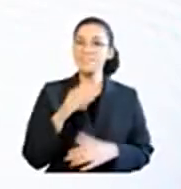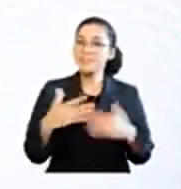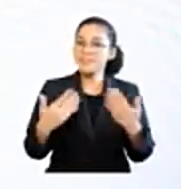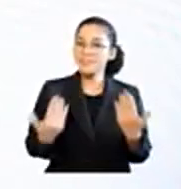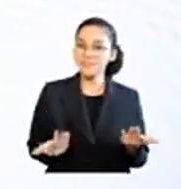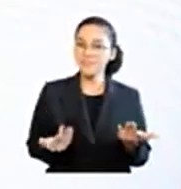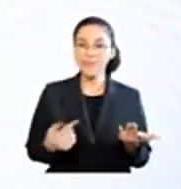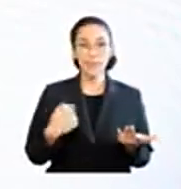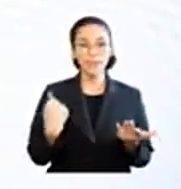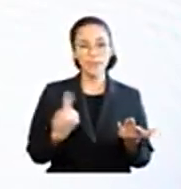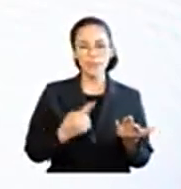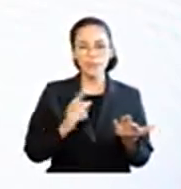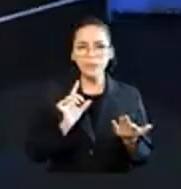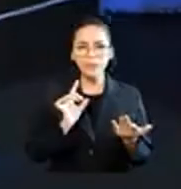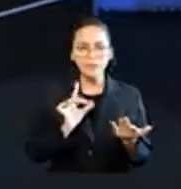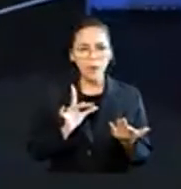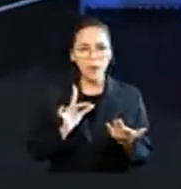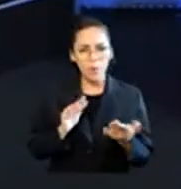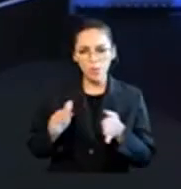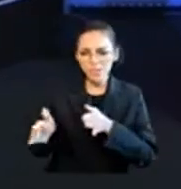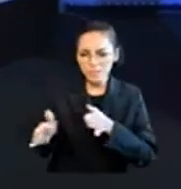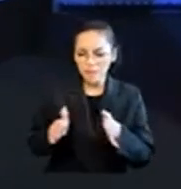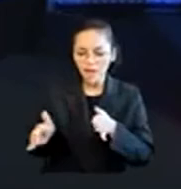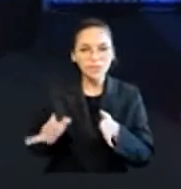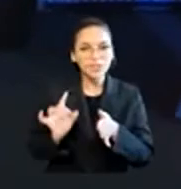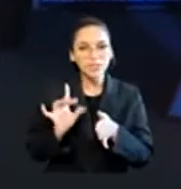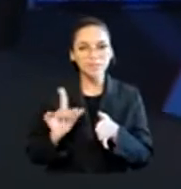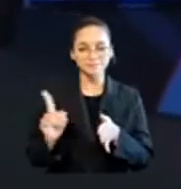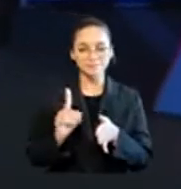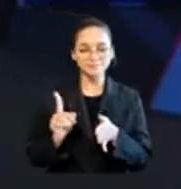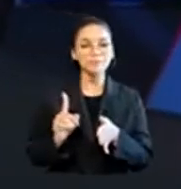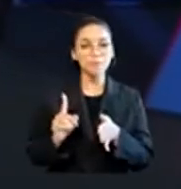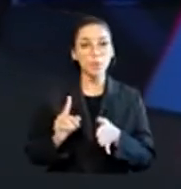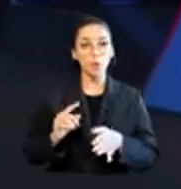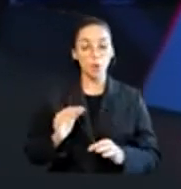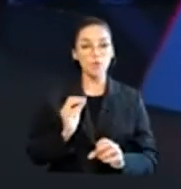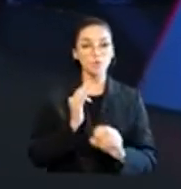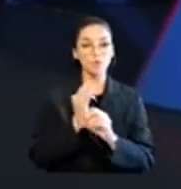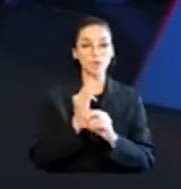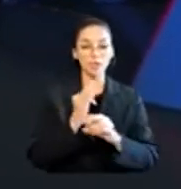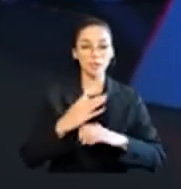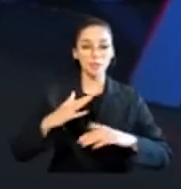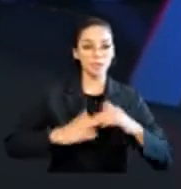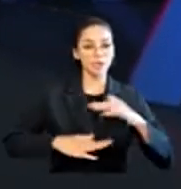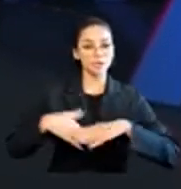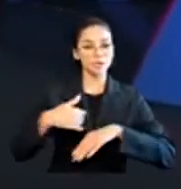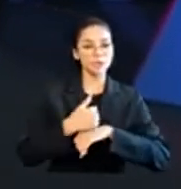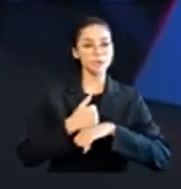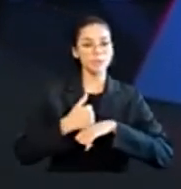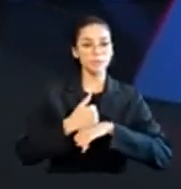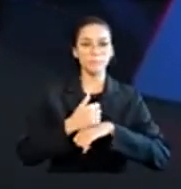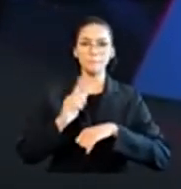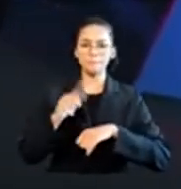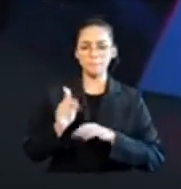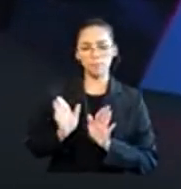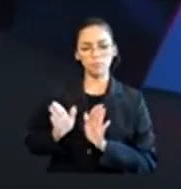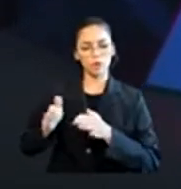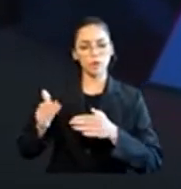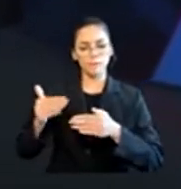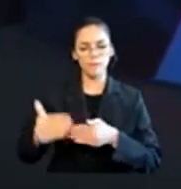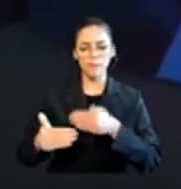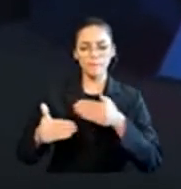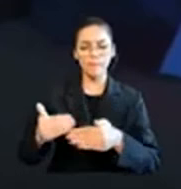um espaço na concessionária. O Fiat Professional é um programa de processos específicos para o cliente